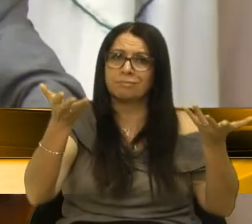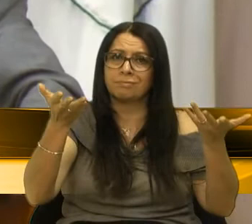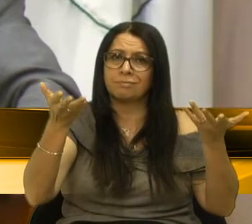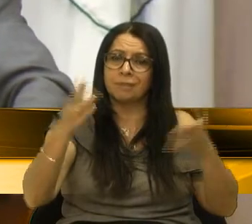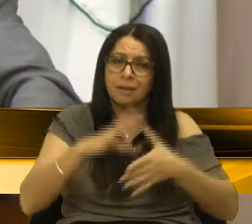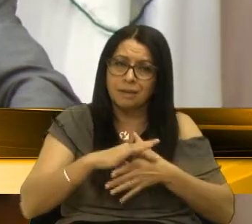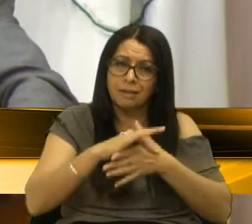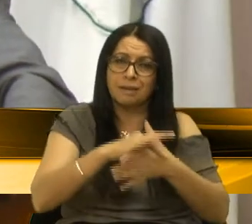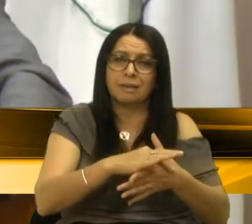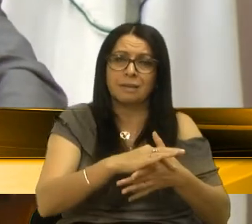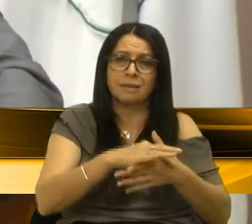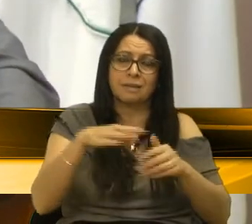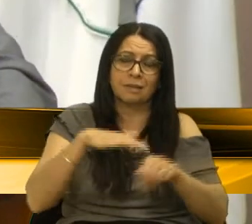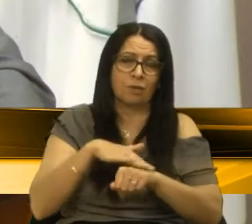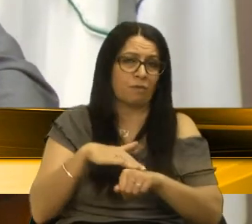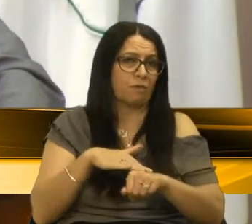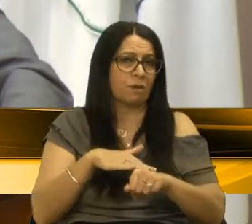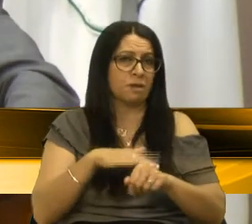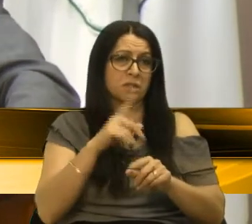liderança e essa conversa.